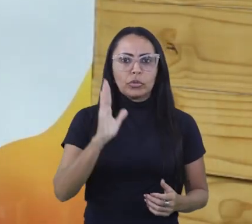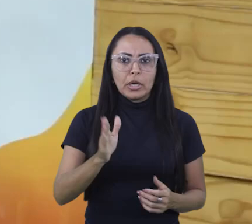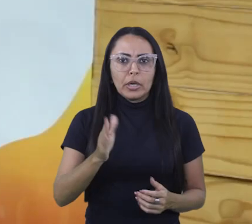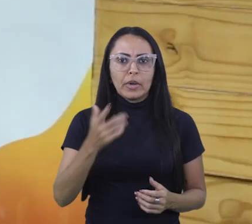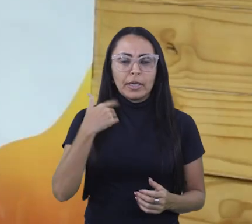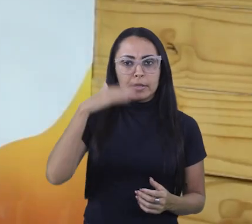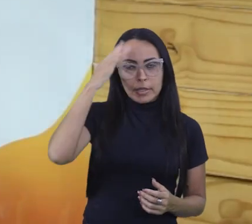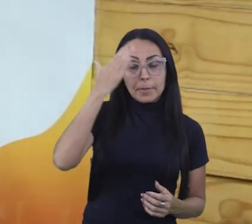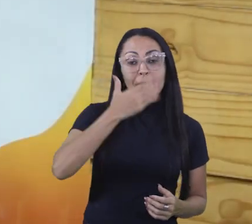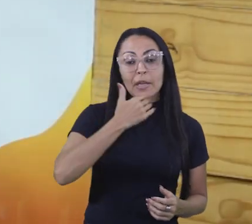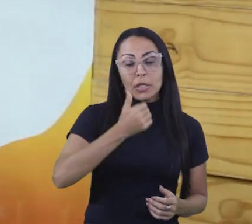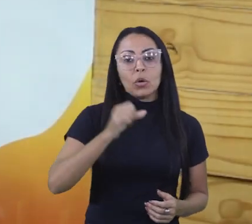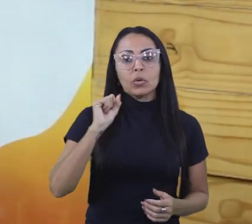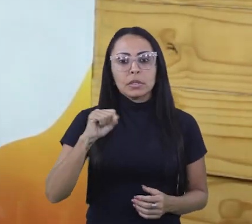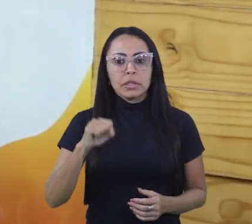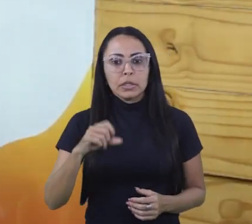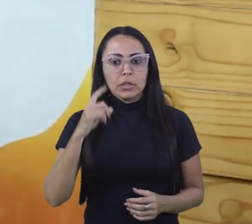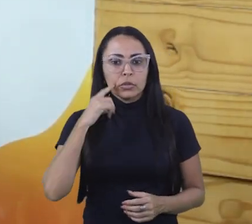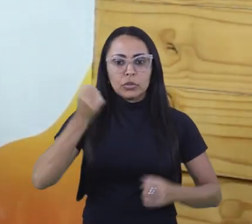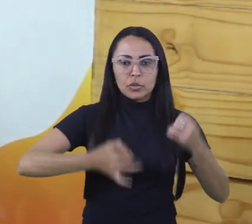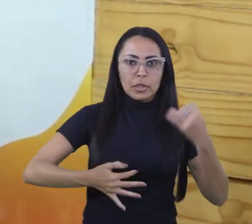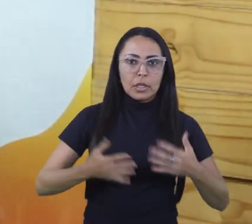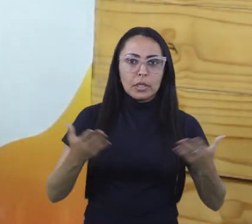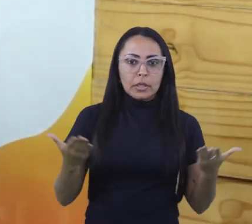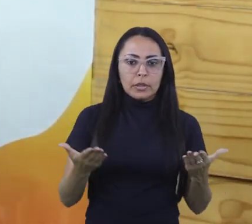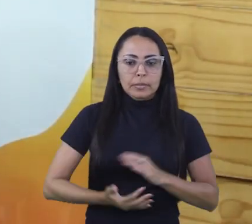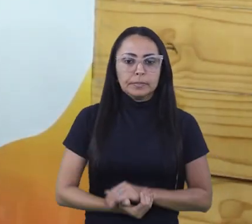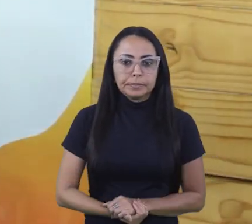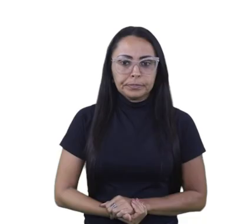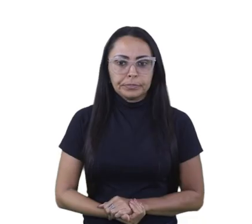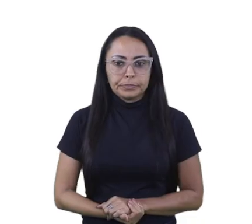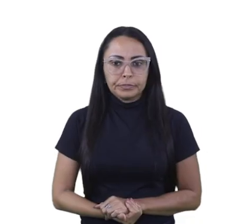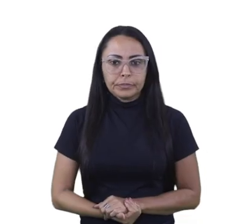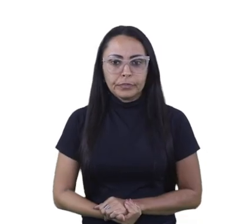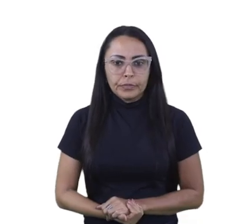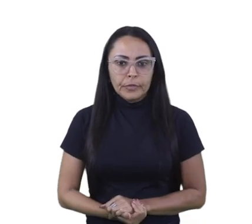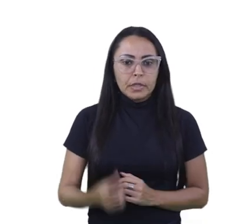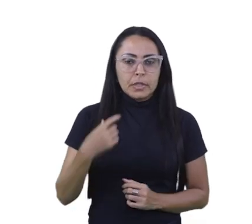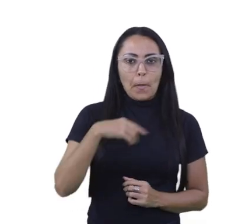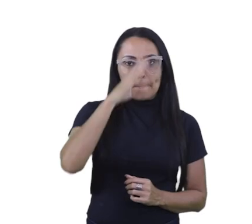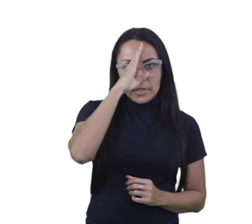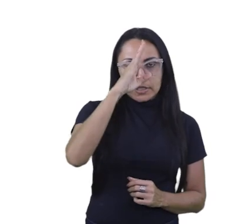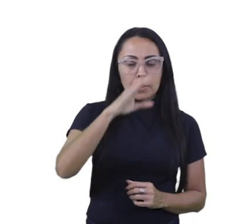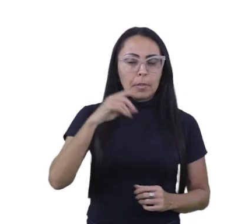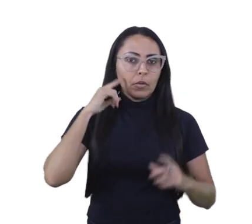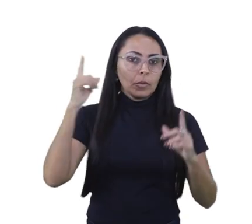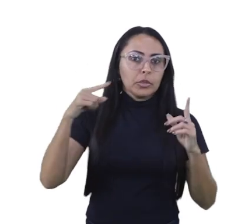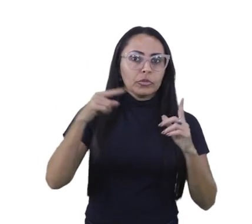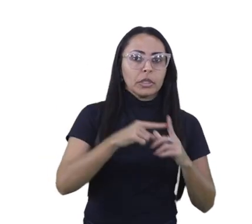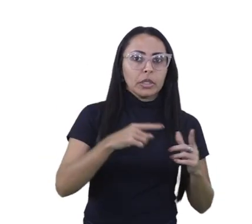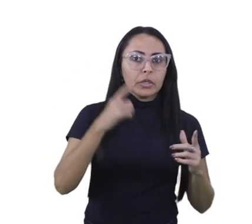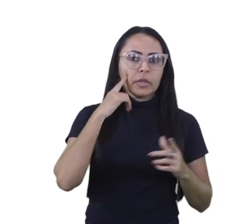entender um pouco melhor isso que eu estou colocando aqui, tá entendendo? Seu principal objetivo é